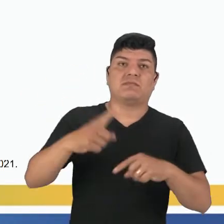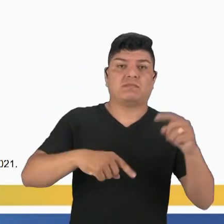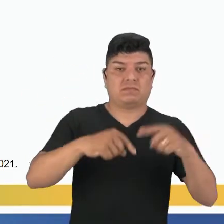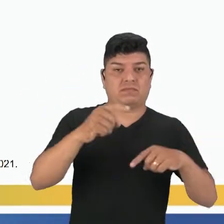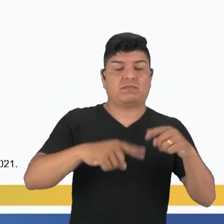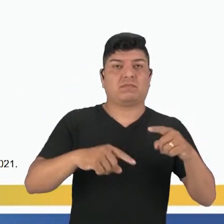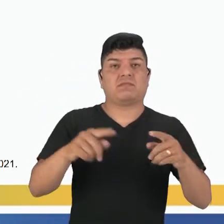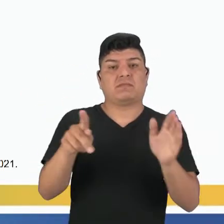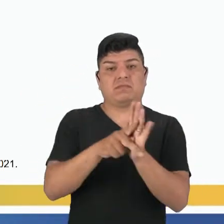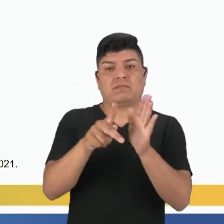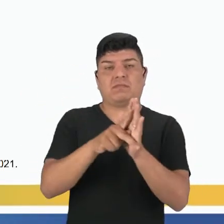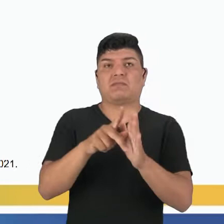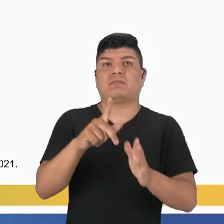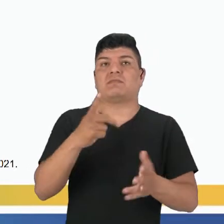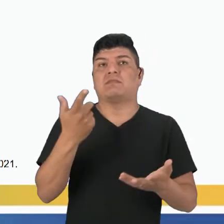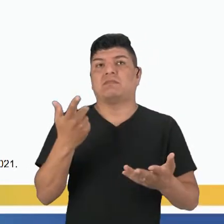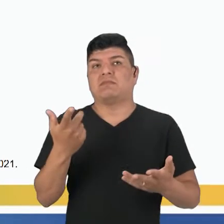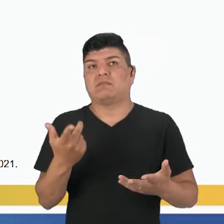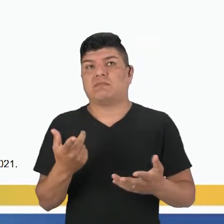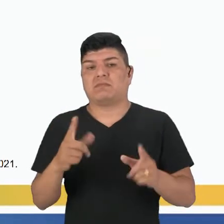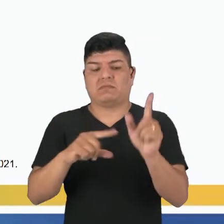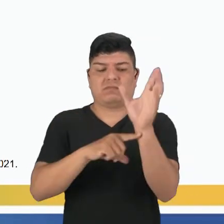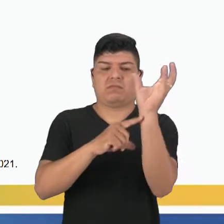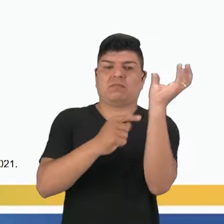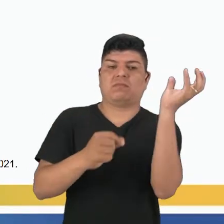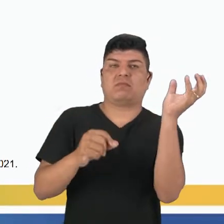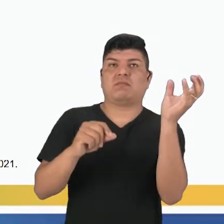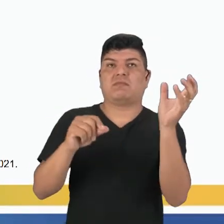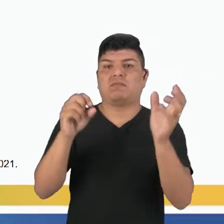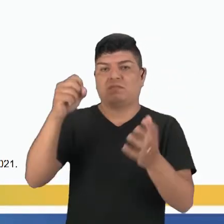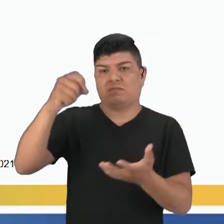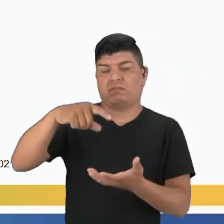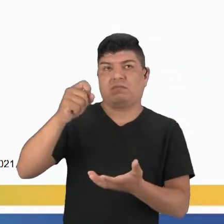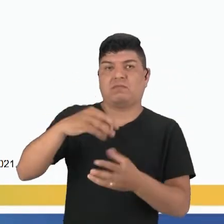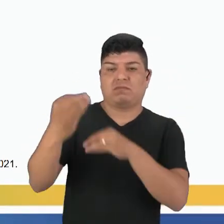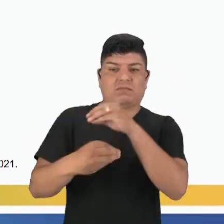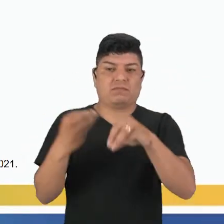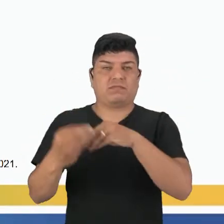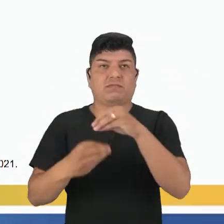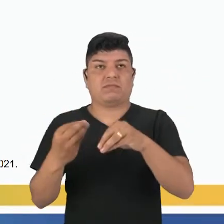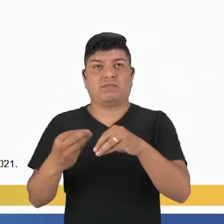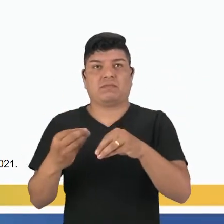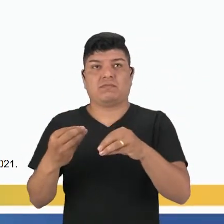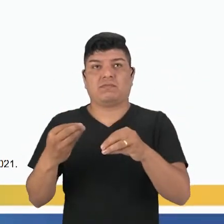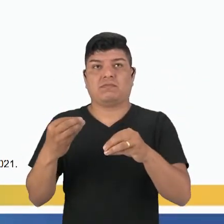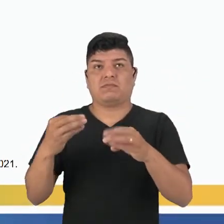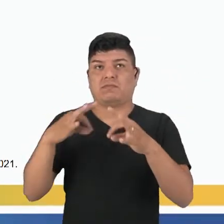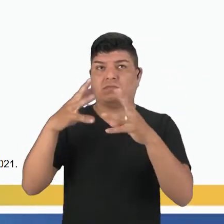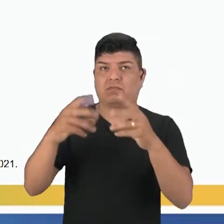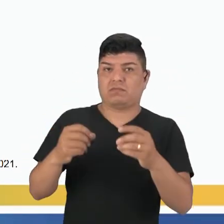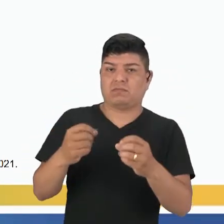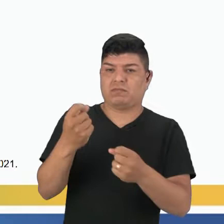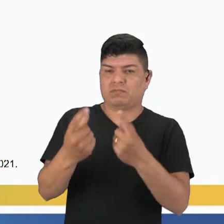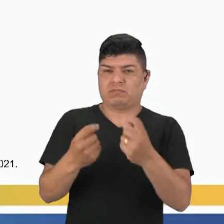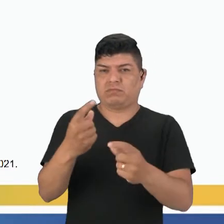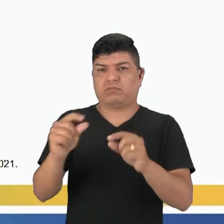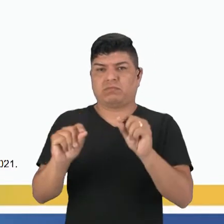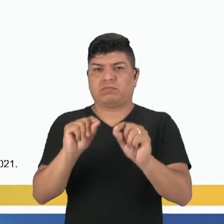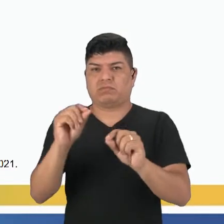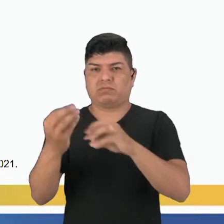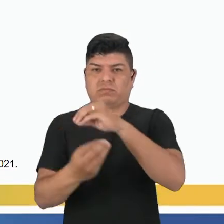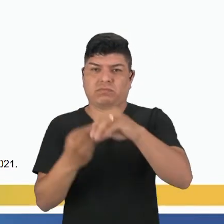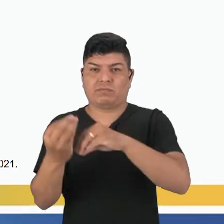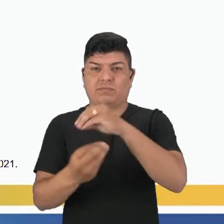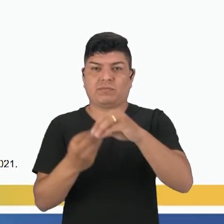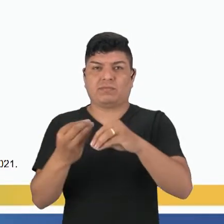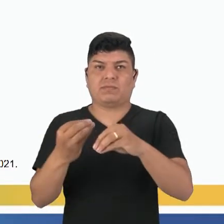da água, que é o resto de folha, coisinhas assim, que quando misturam lá naquela cachoeira, acabam juntando com algumas bolinhas de ar e aí aqui ela vai